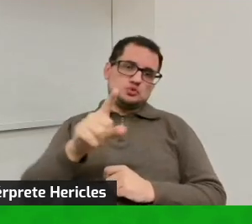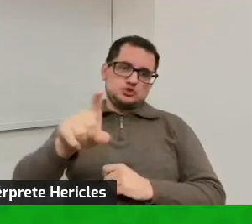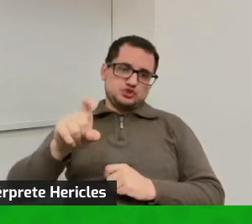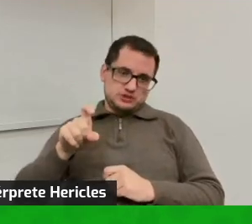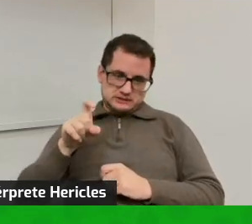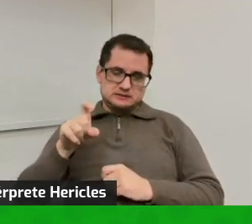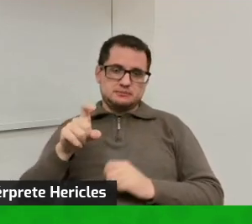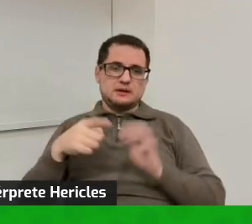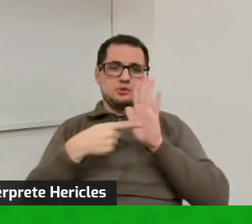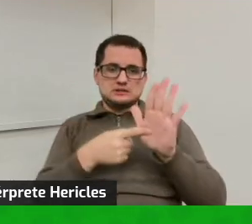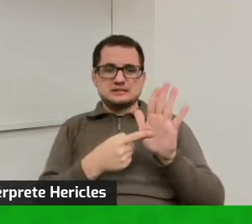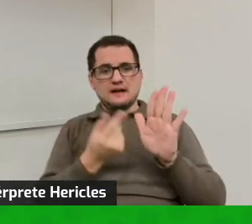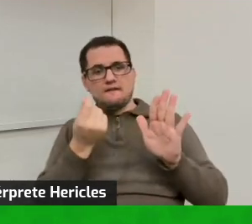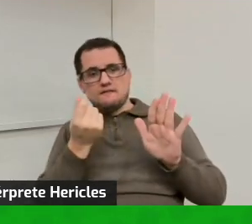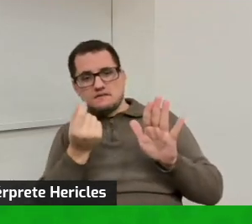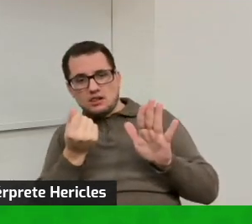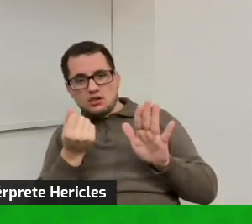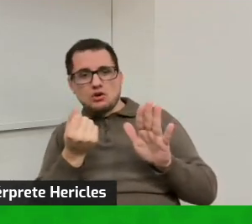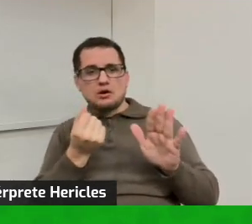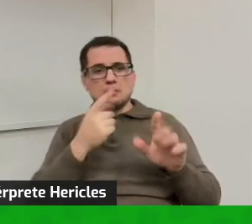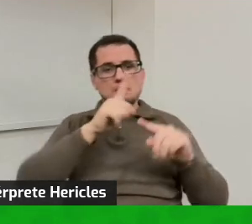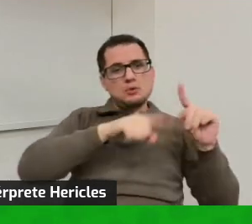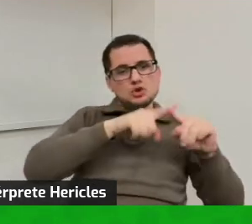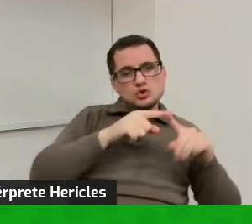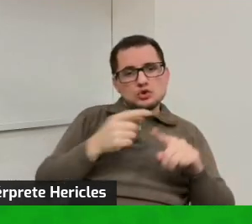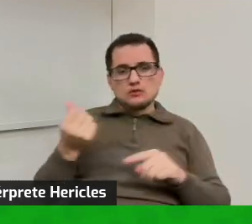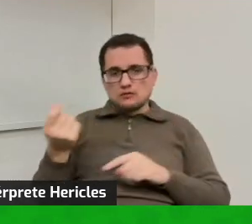do produto, o preço da venda ali para a gente.